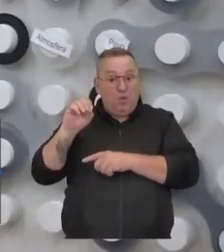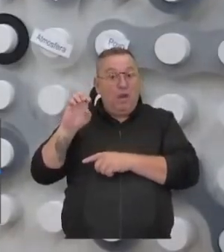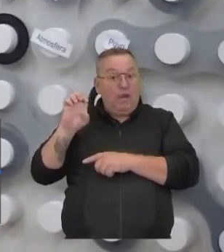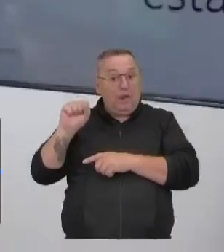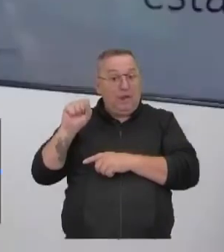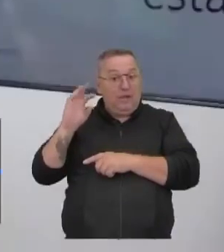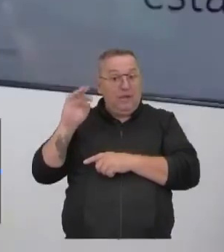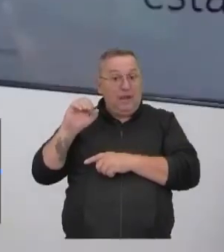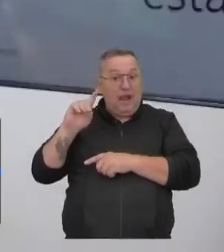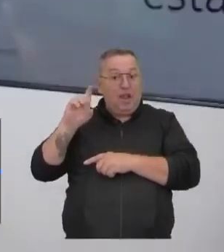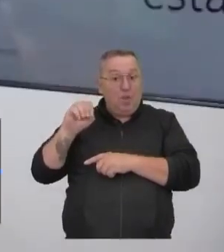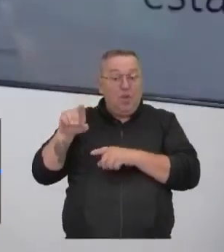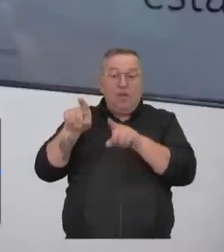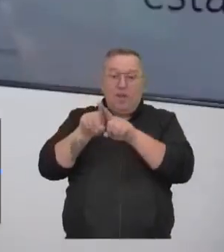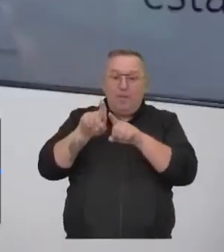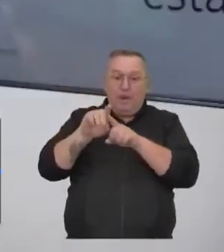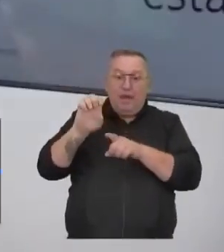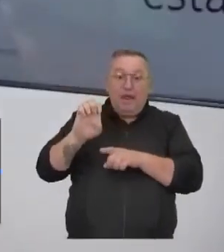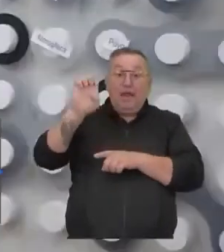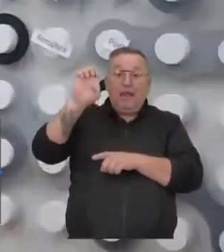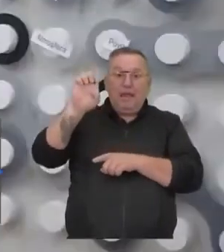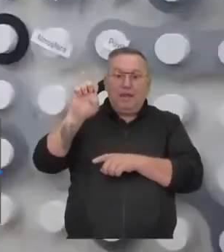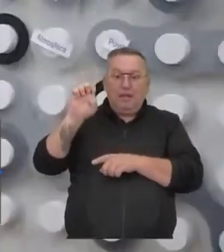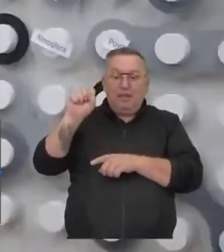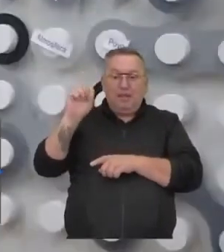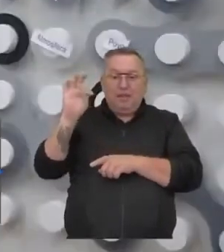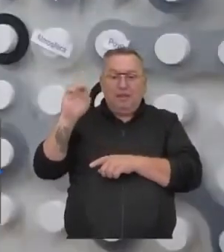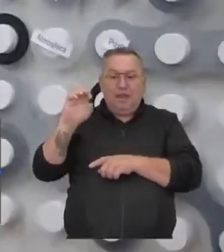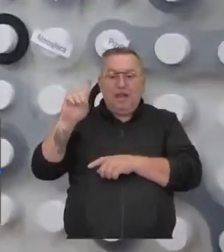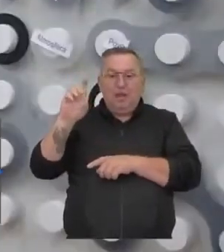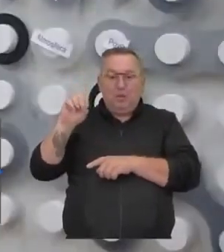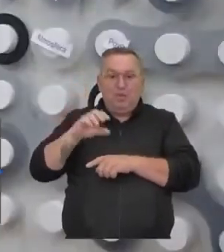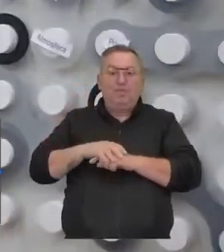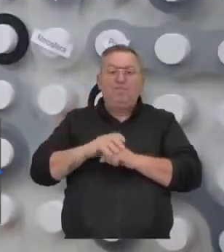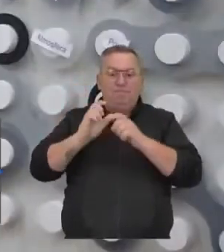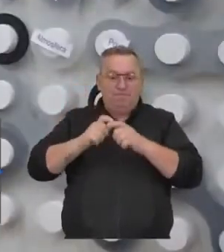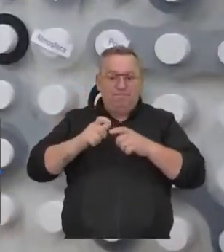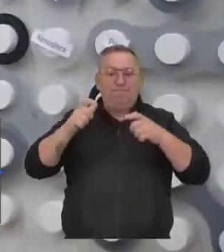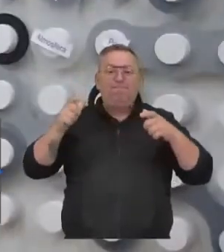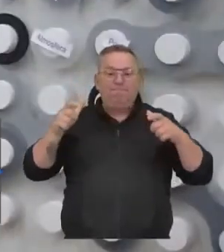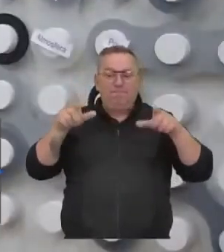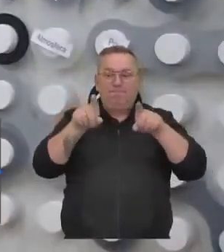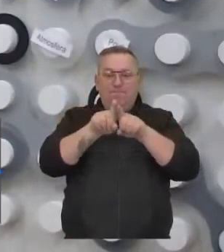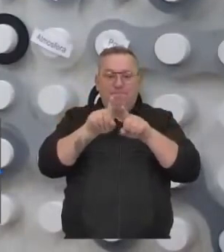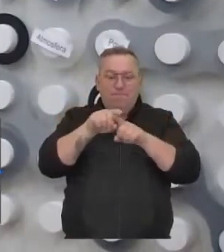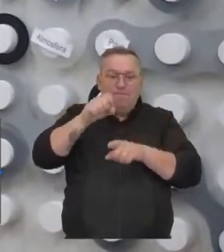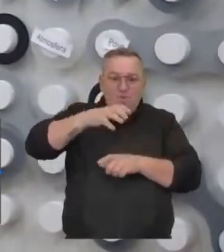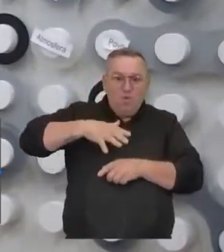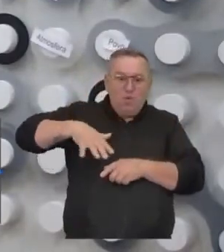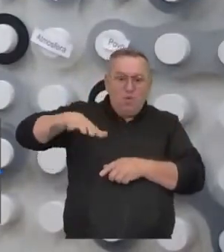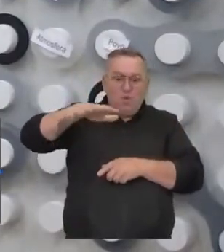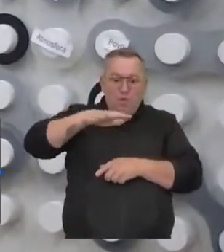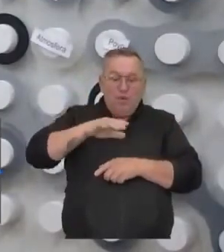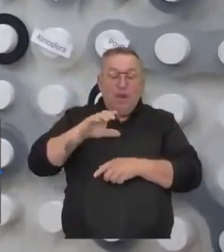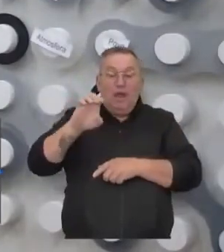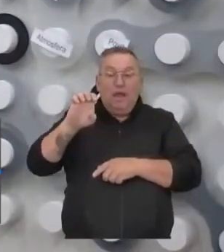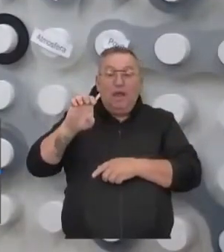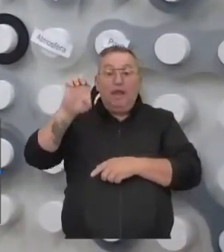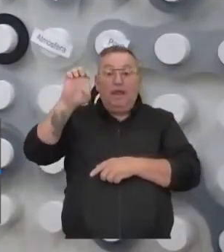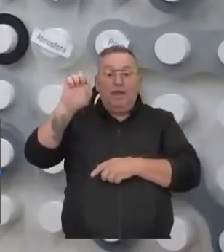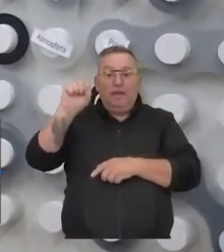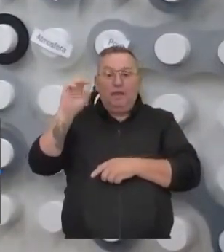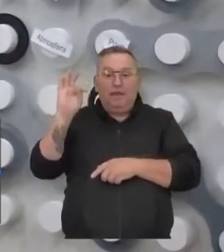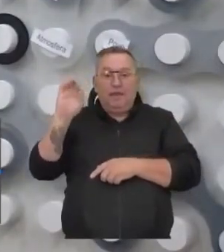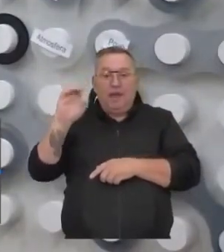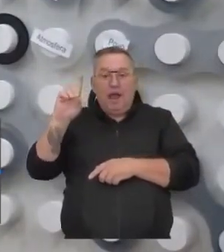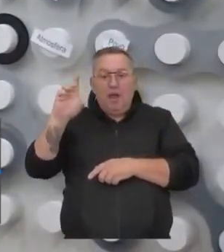minúscula, o território, né, Janaína? Isso. Estou falando aqui do tamanho, de espaço, tá bom? O estado com letra maiúscula tem outras